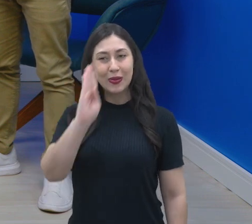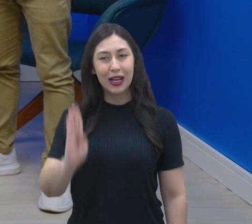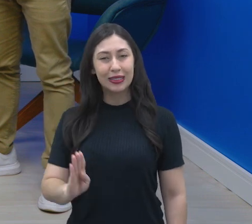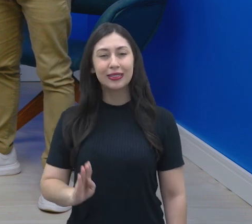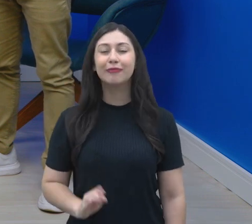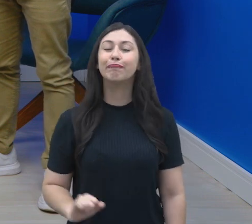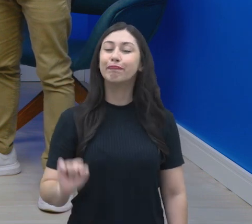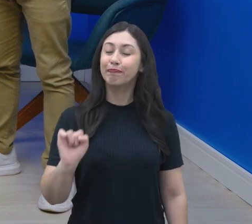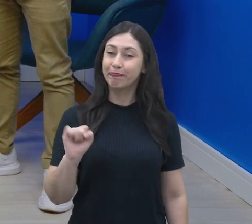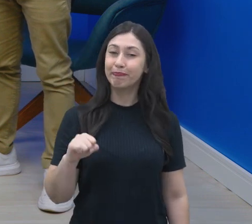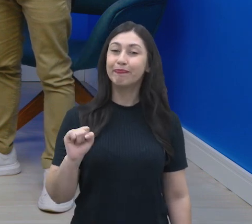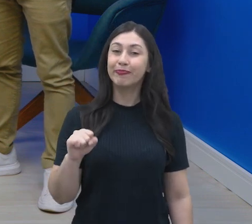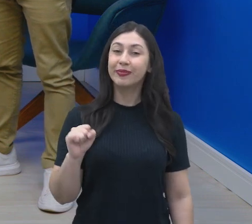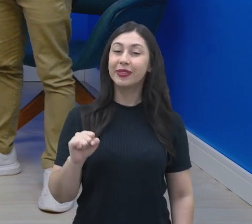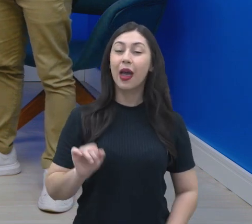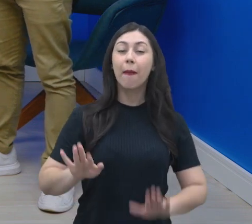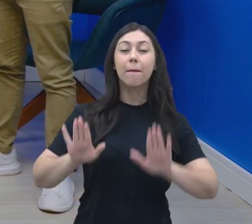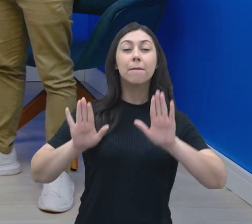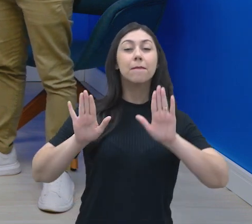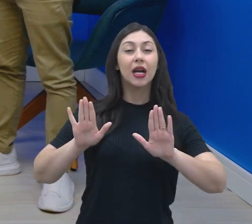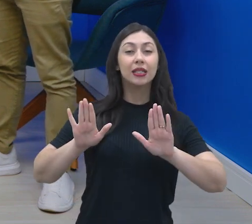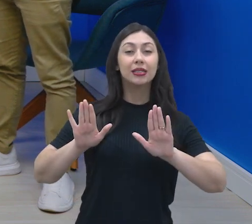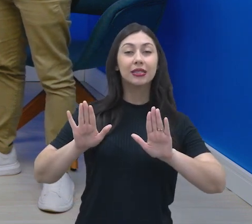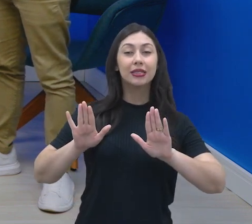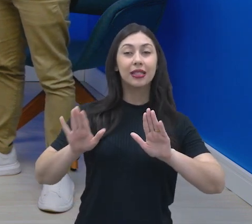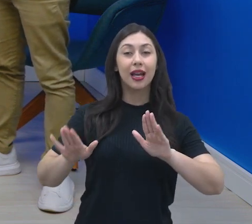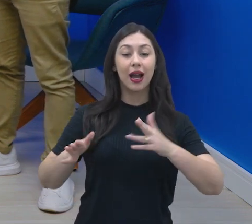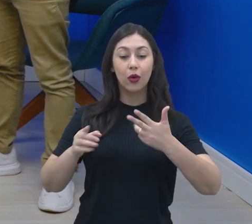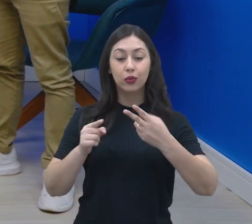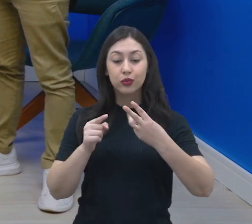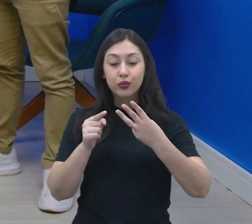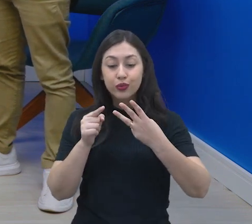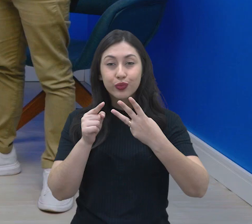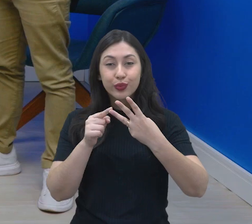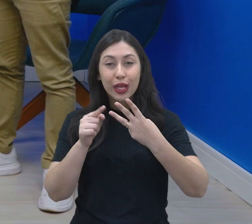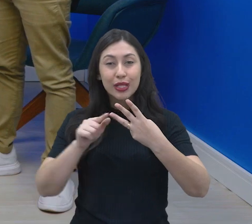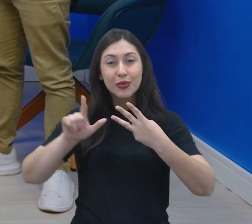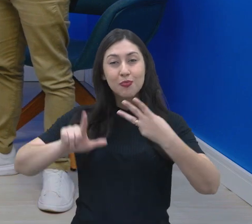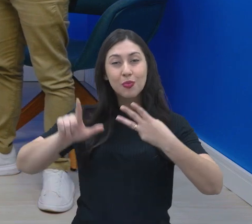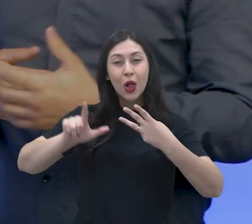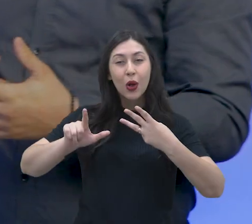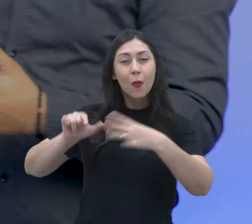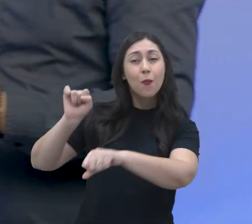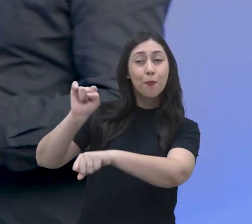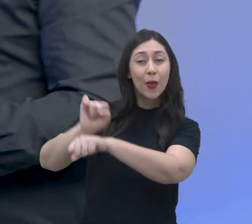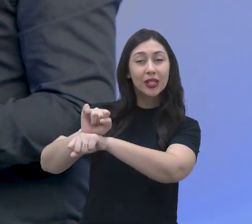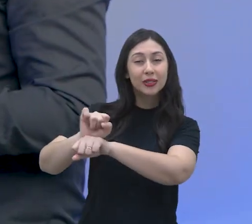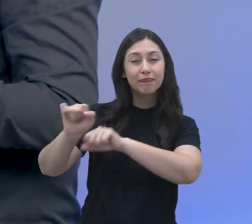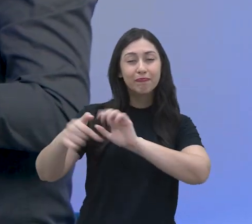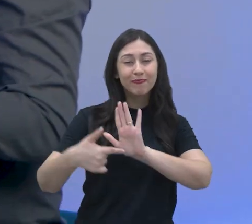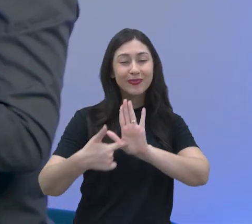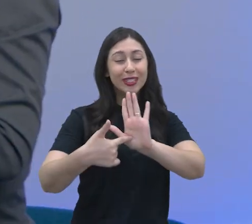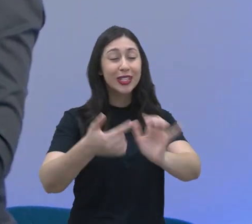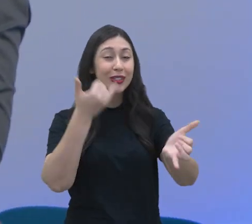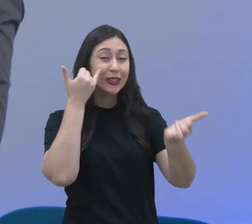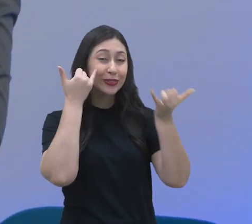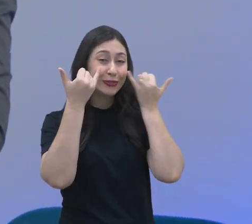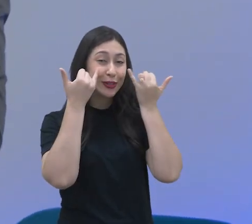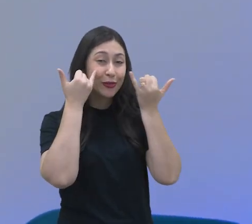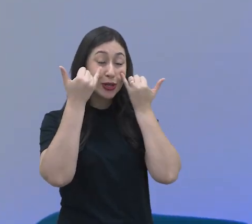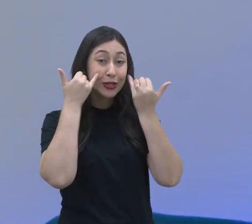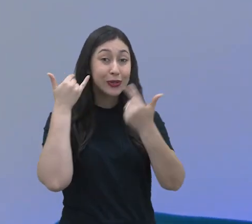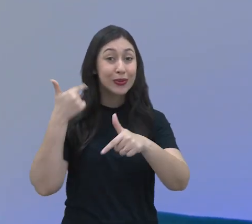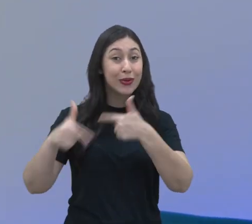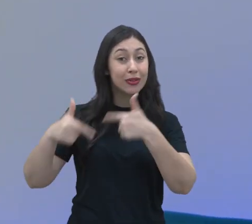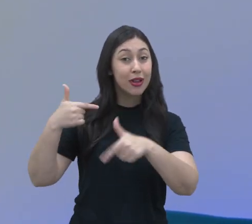país. Exatamente, Matheus, mas a gente começa o terceiro bloco fazendo uma pausa nesse assunto para trazer um pouco das